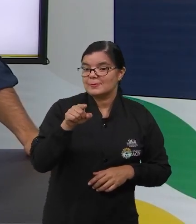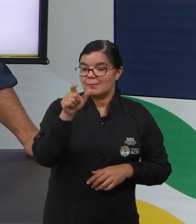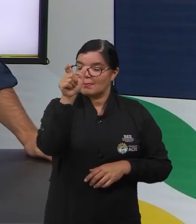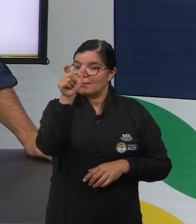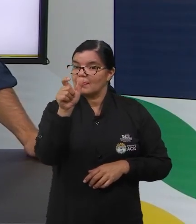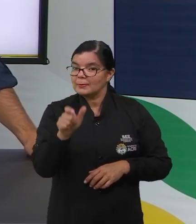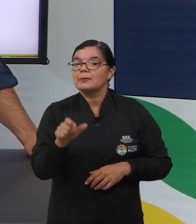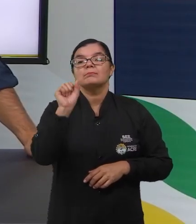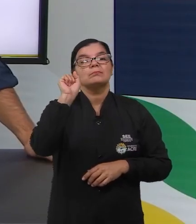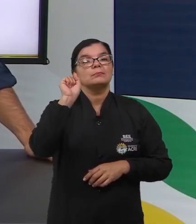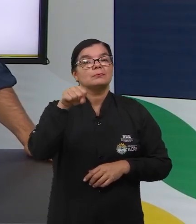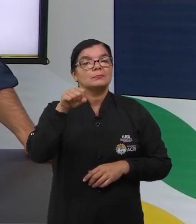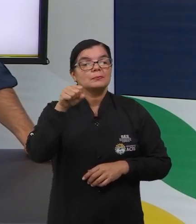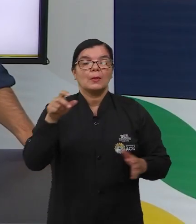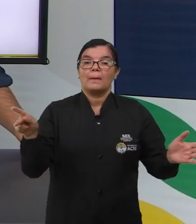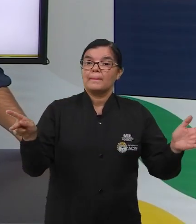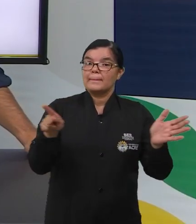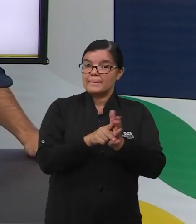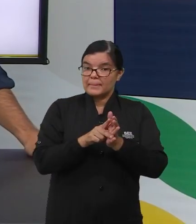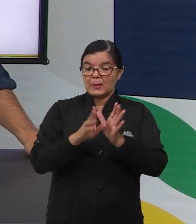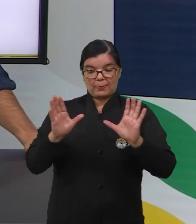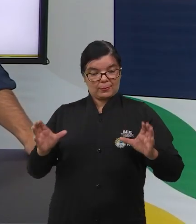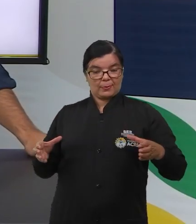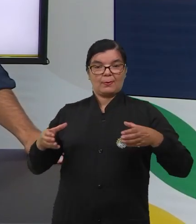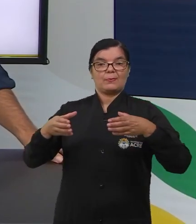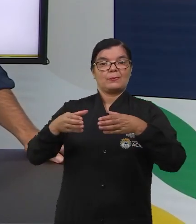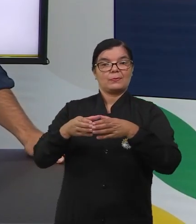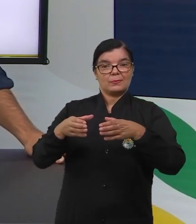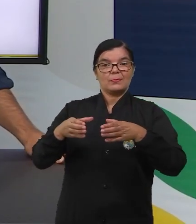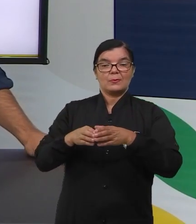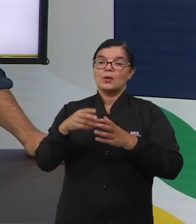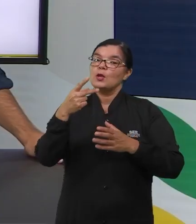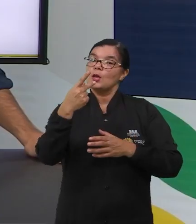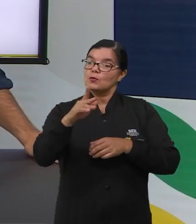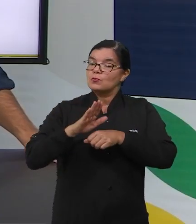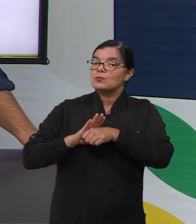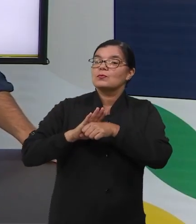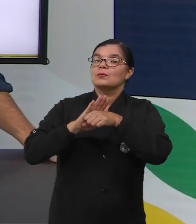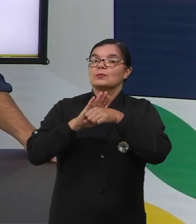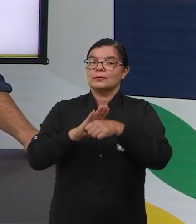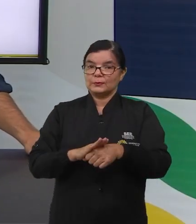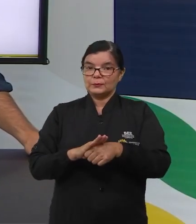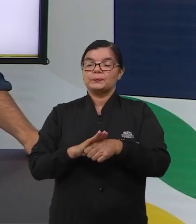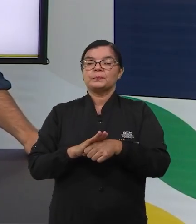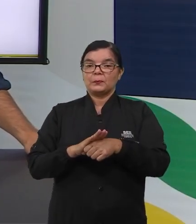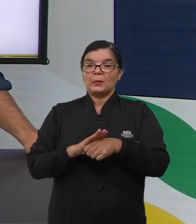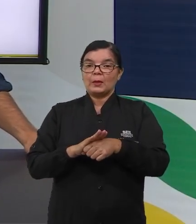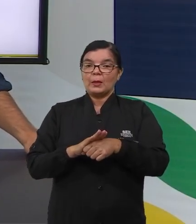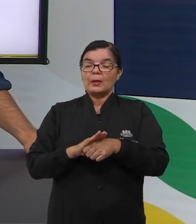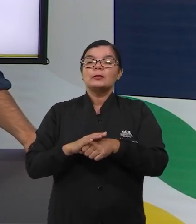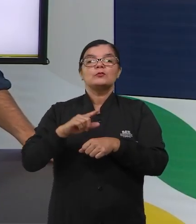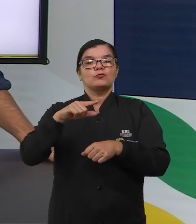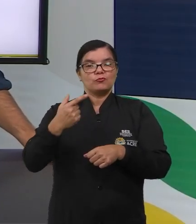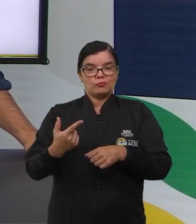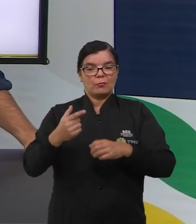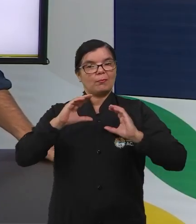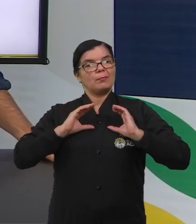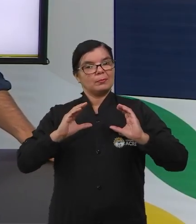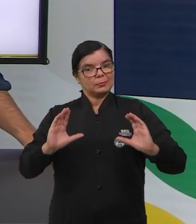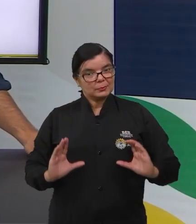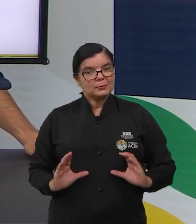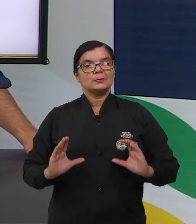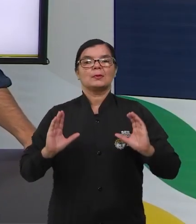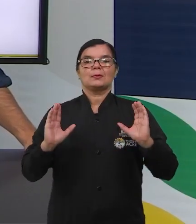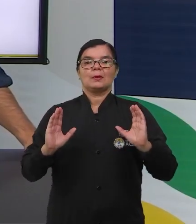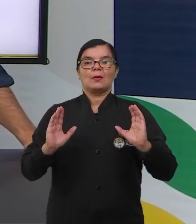indivíduo, sim, mas pertencente a um todo. E a sua contribuição, o seu pleno exercício de cidadania